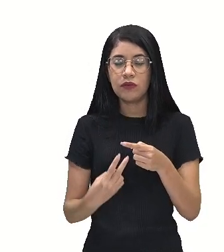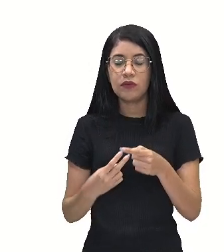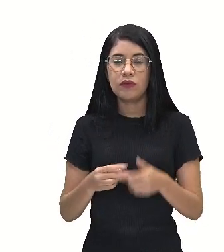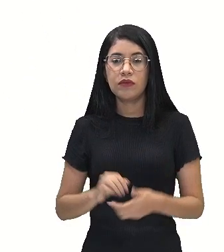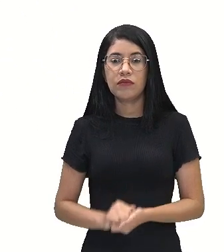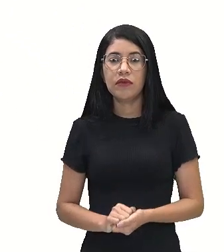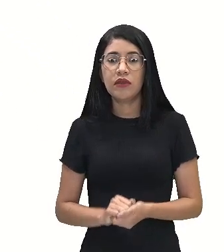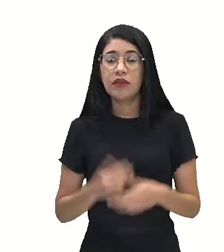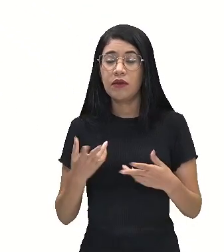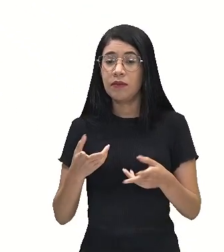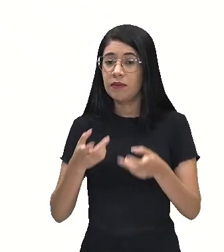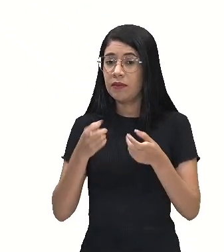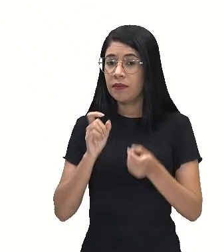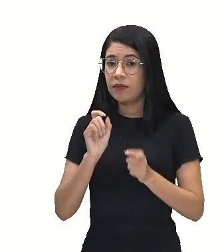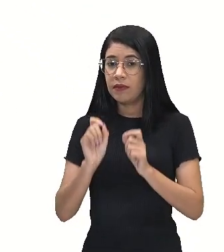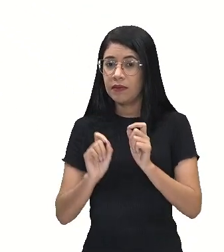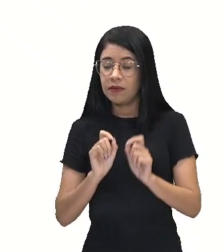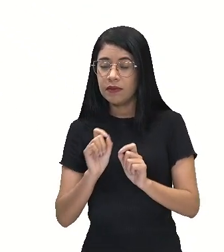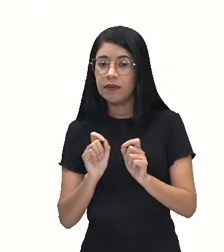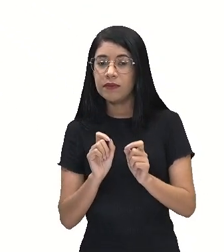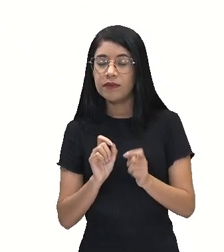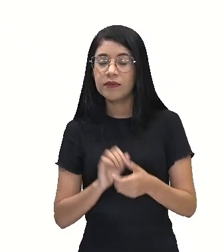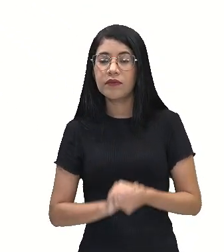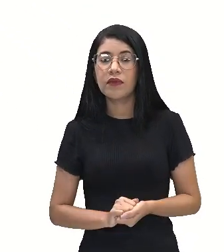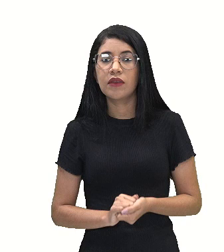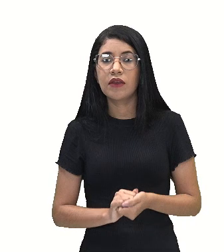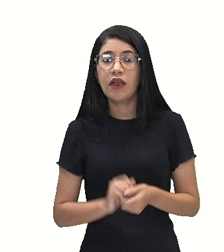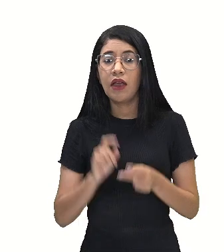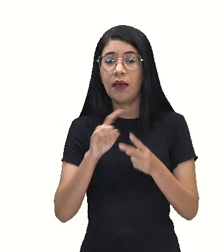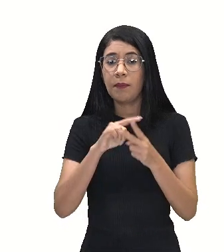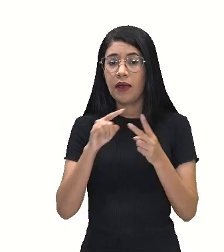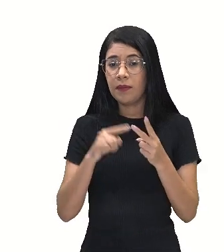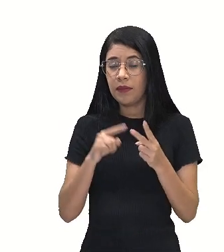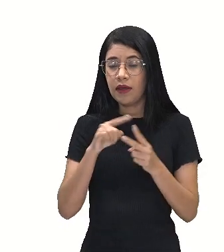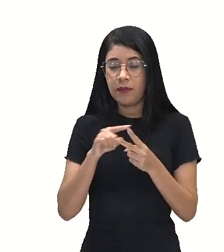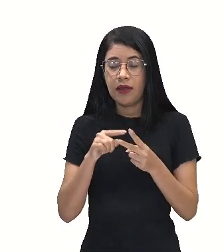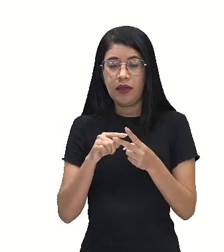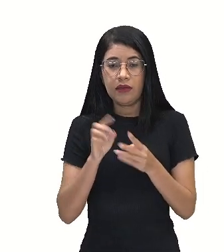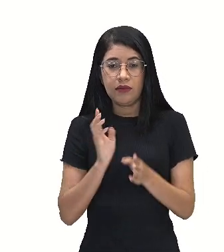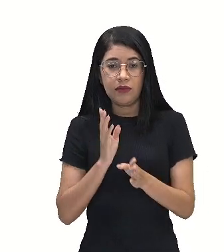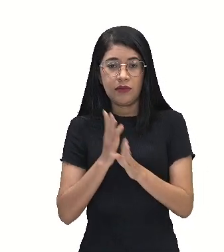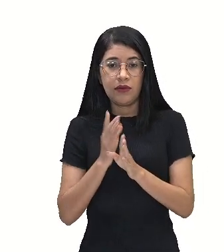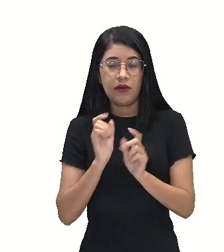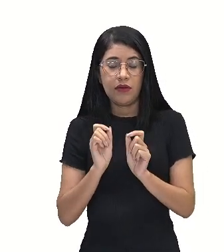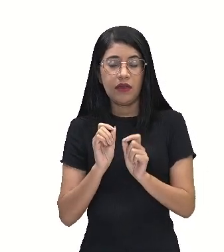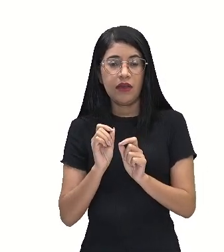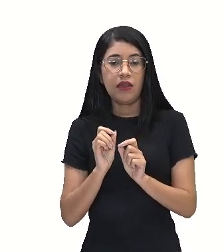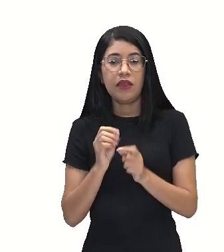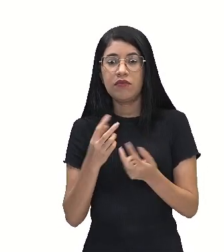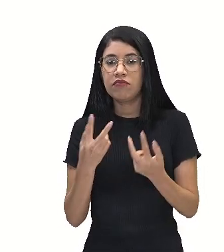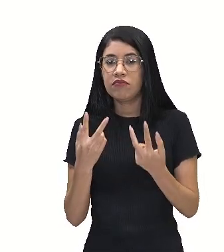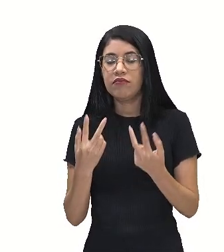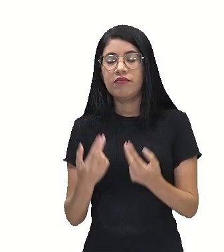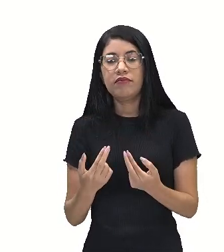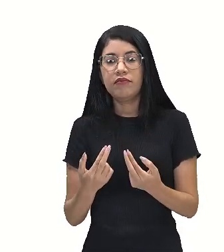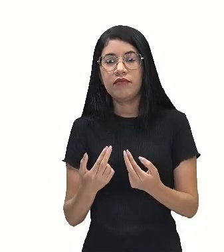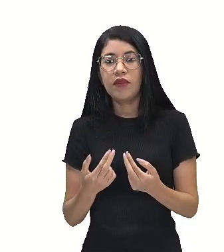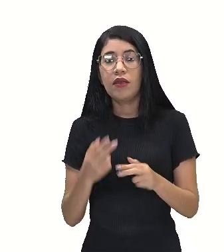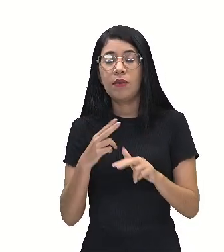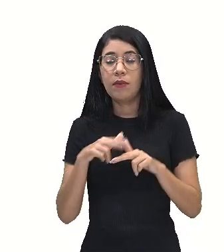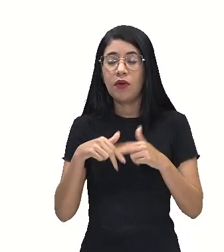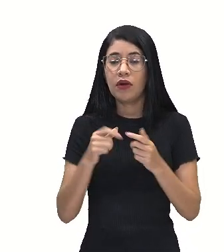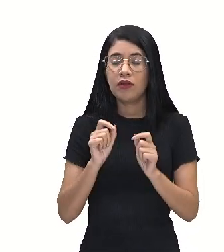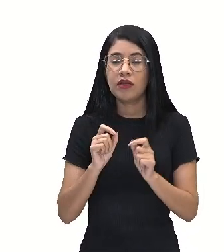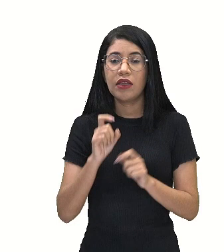podemos observar que os dois valores aqui, ó, são iguais. Por isso que nós dizemos que